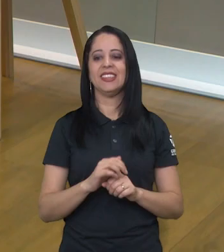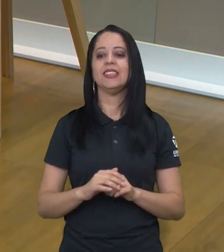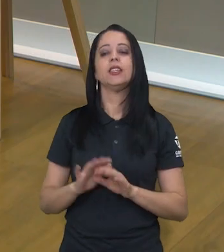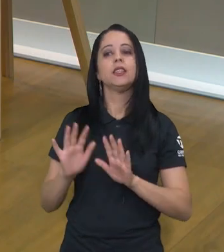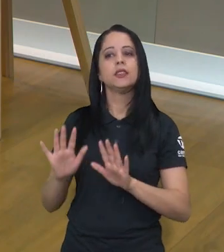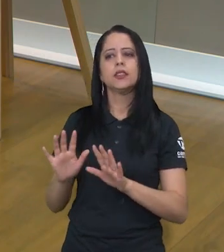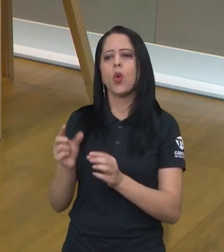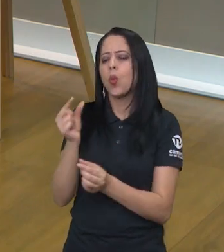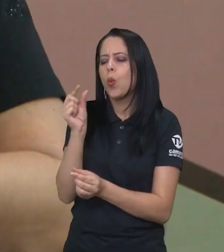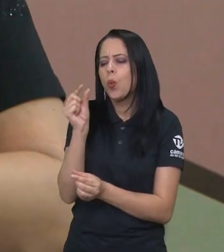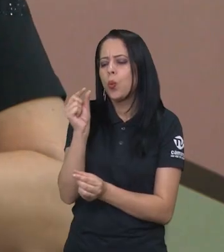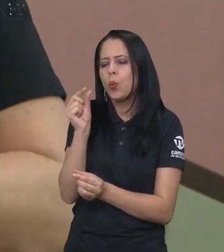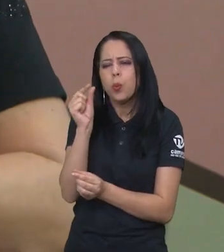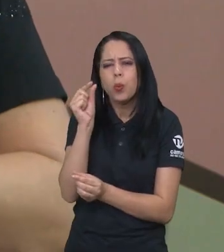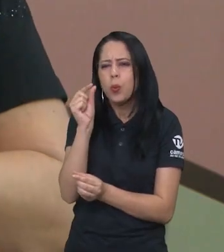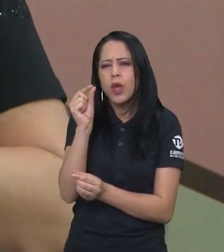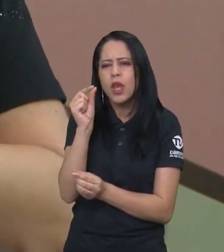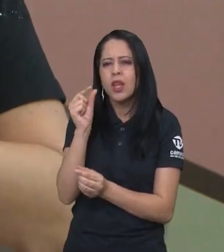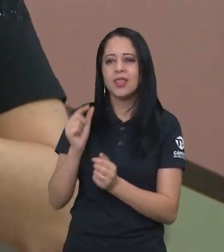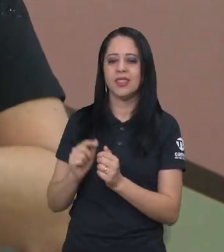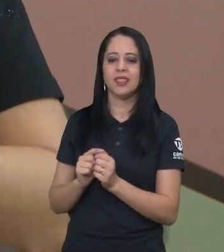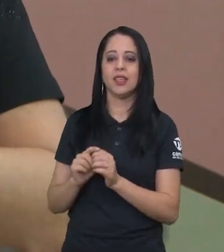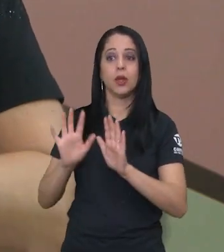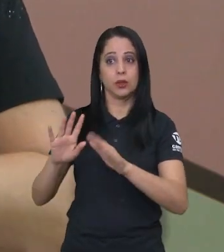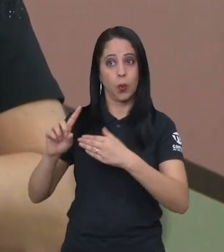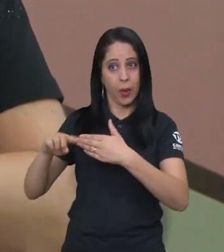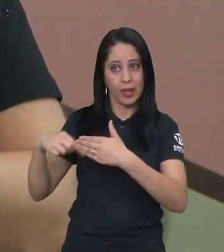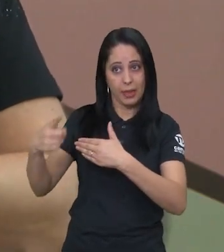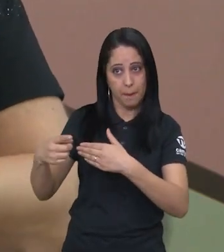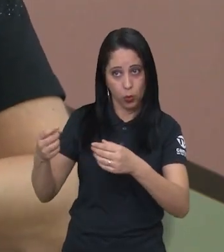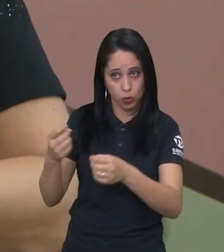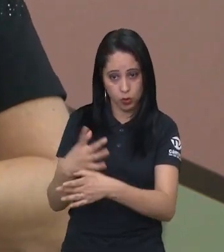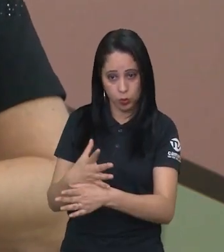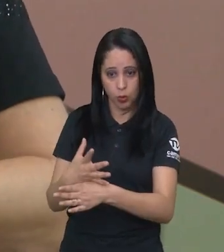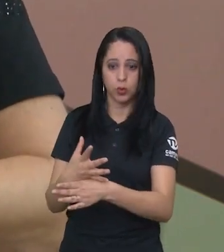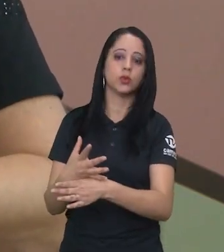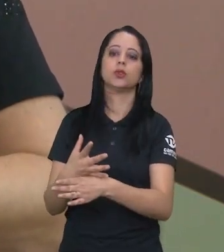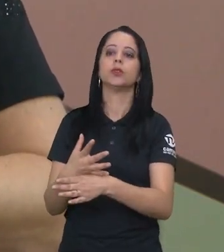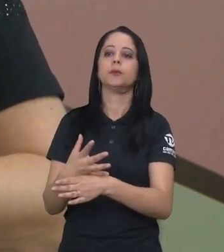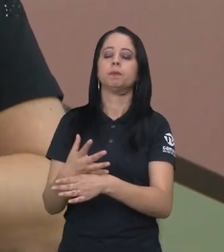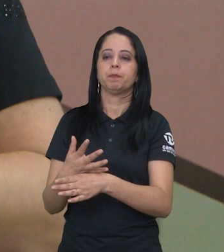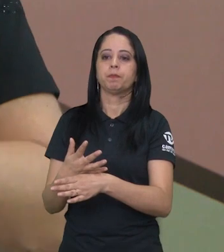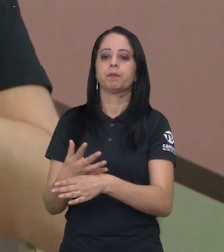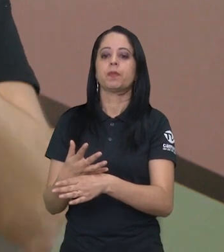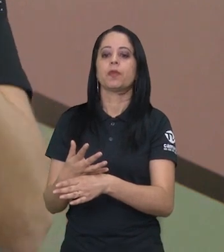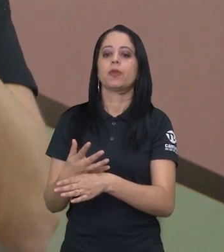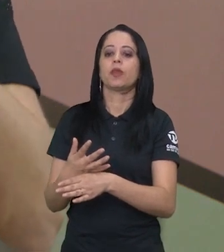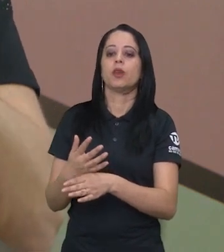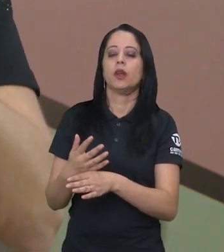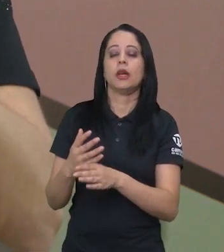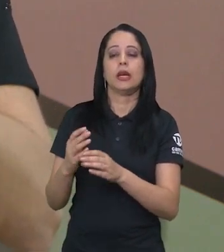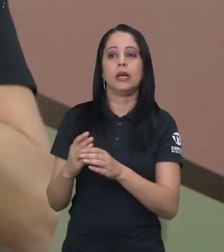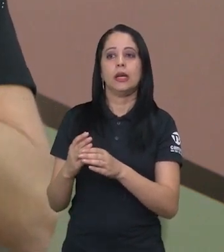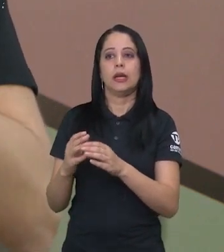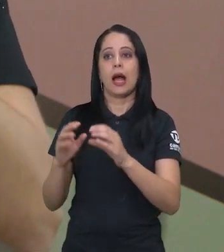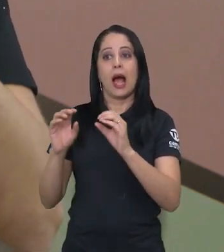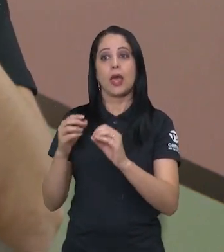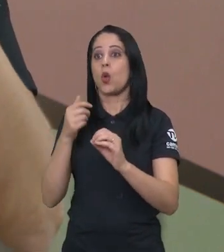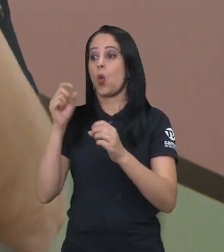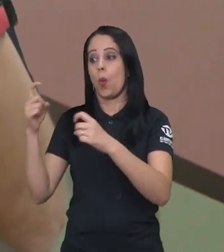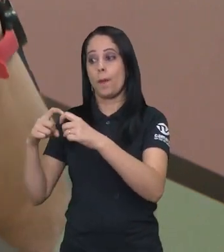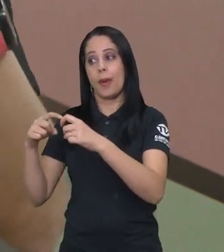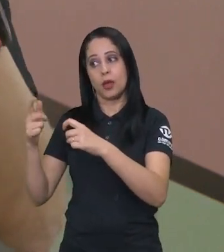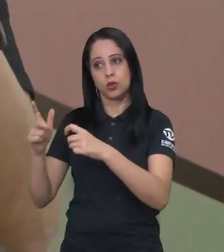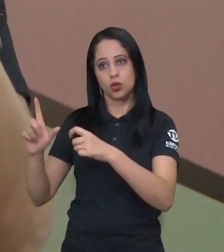É muito, muito pequenininho, né? E depois disso, ela vai fazer todo esse processo na clínica, o embriologista